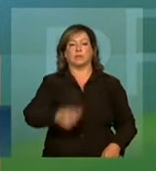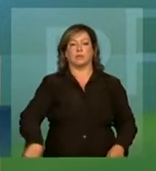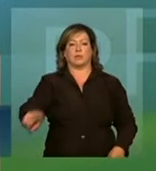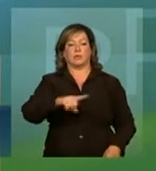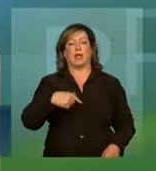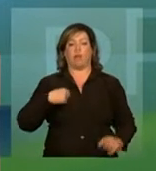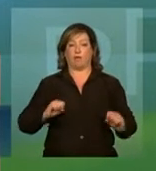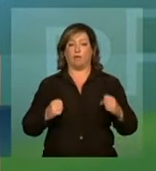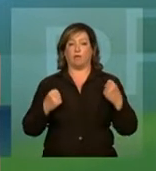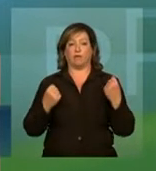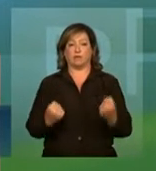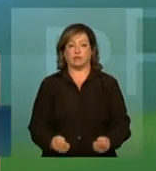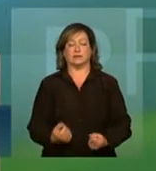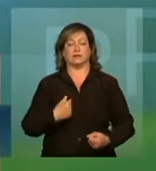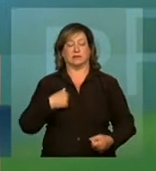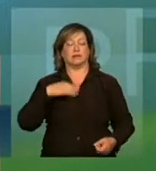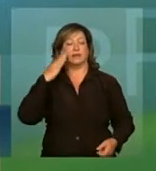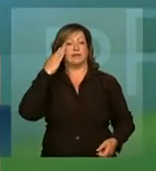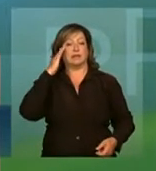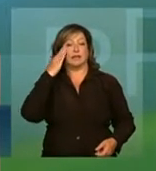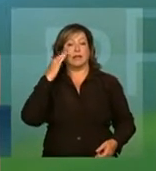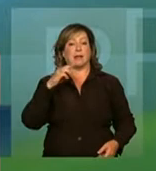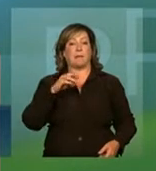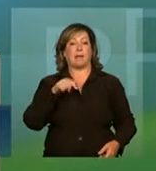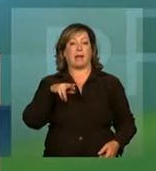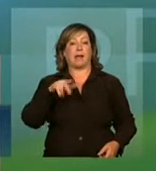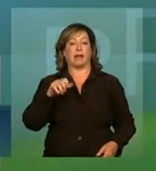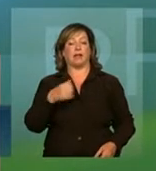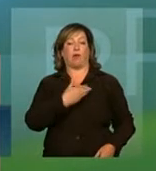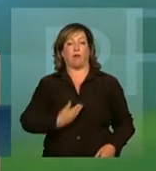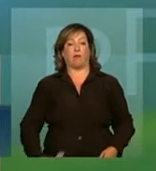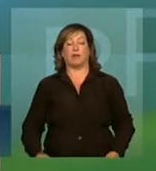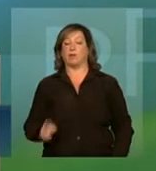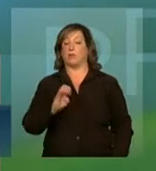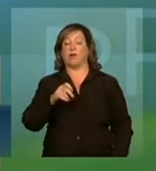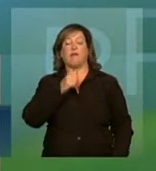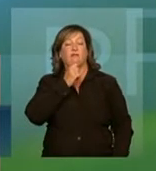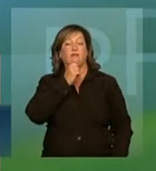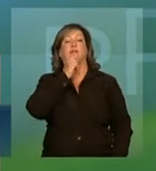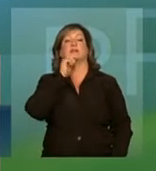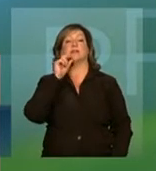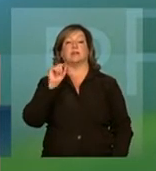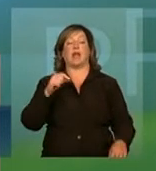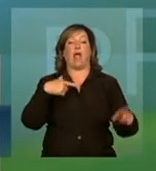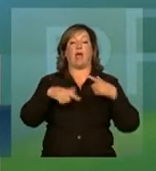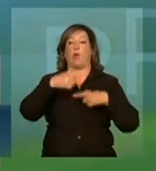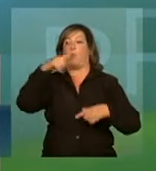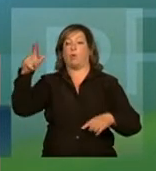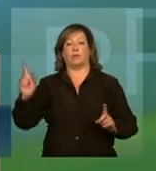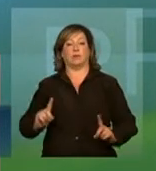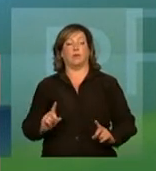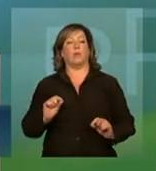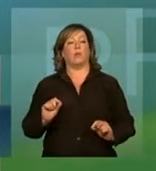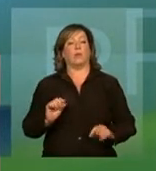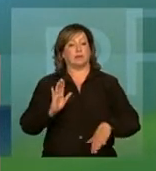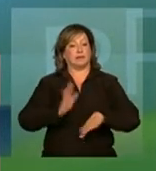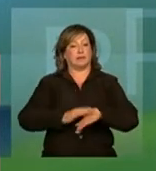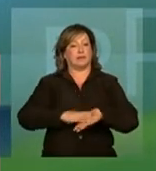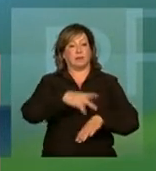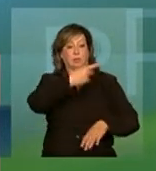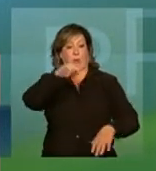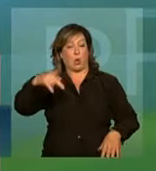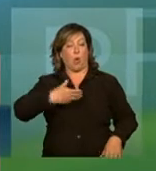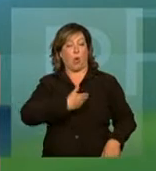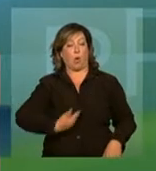visão de que as máquinas de governo não são vítimas da ação ou da inação de outros, de que cabe aos governantes